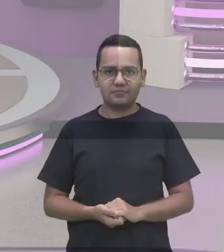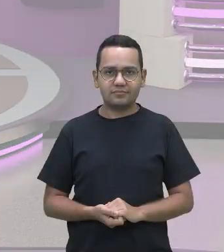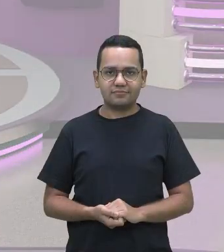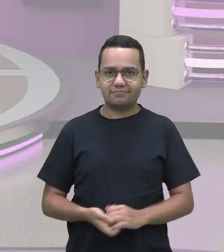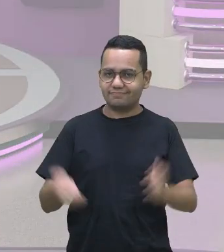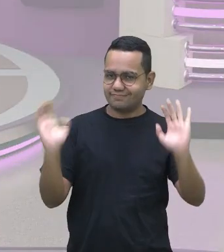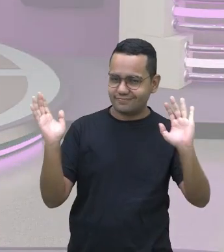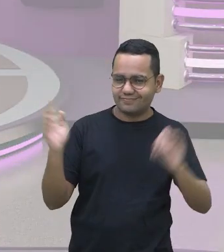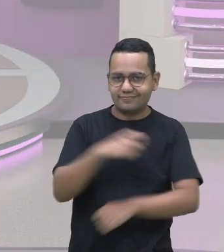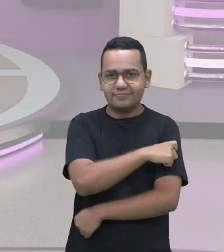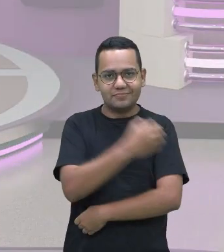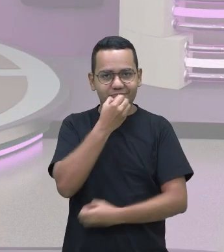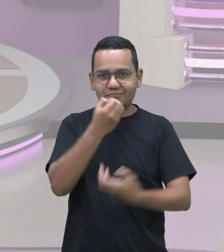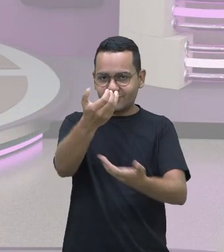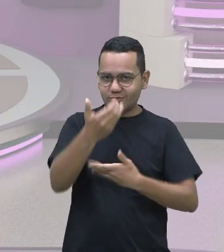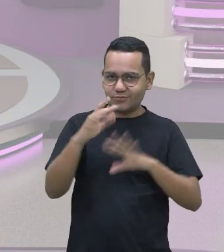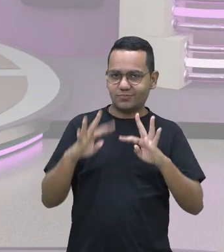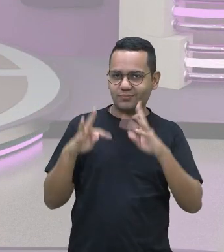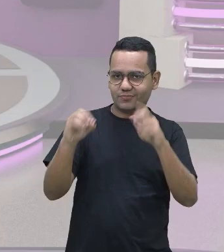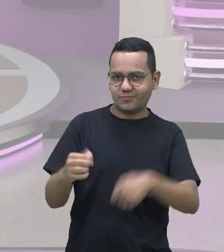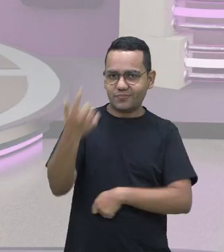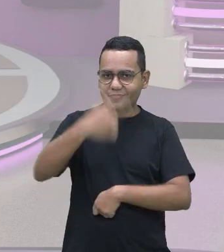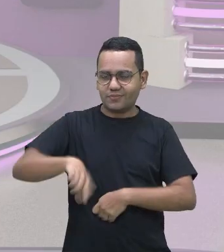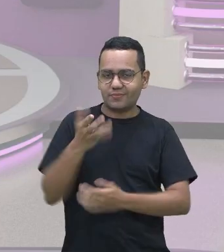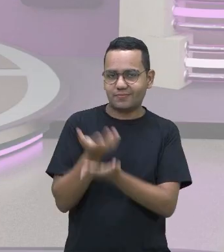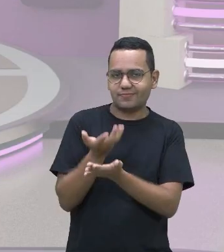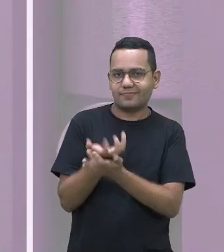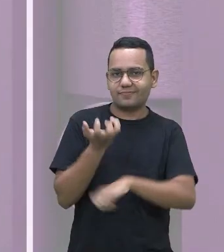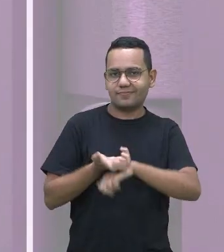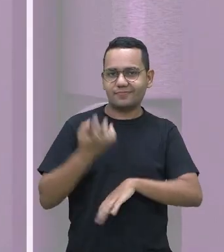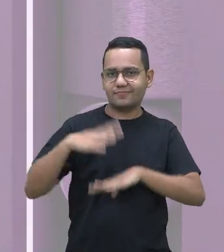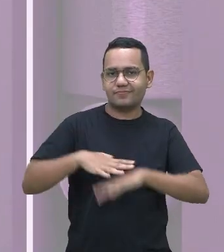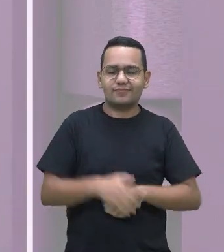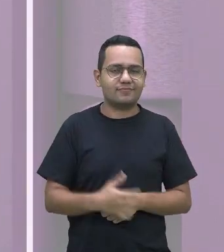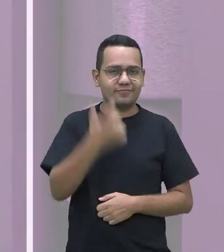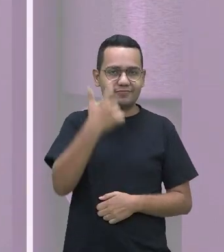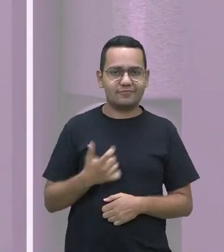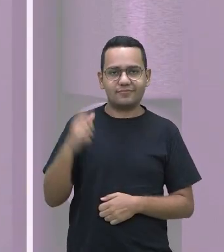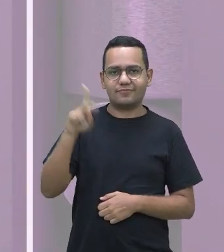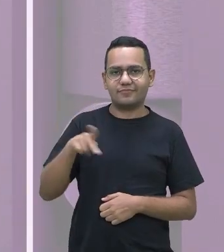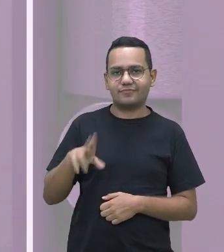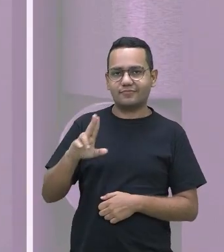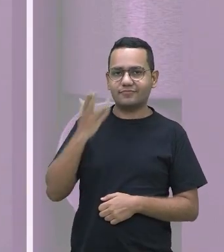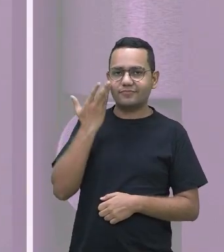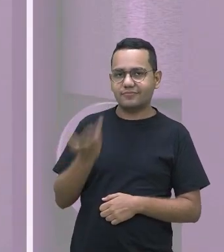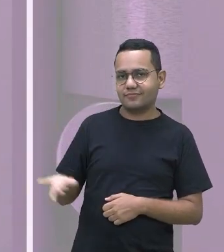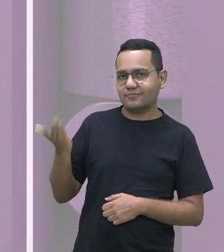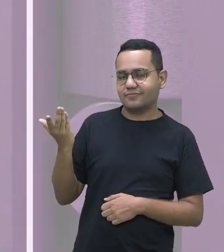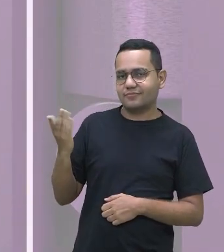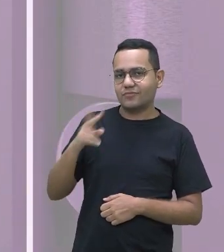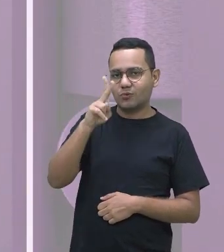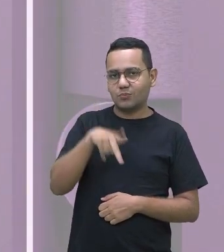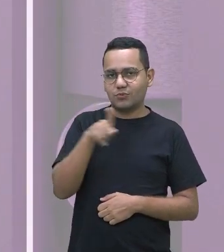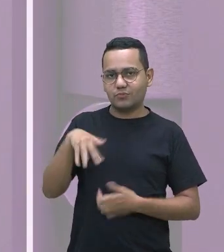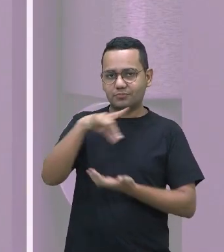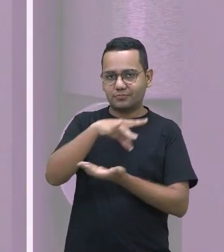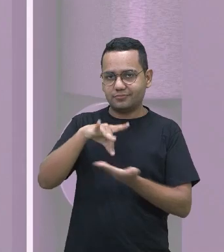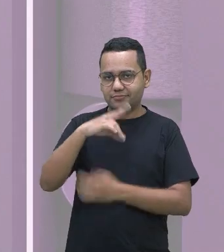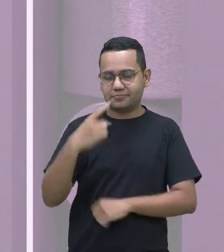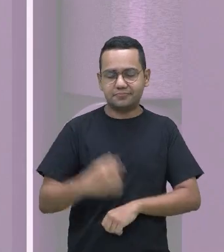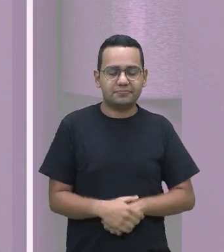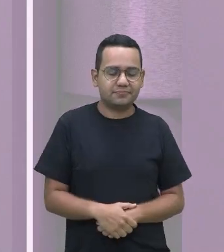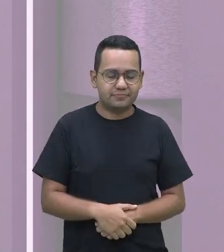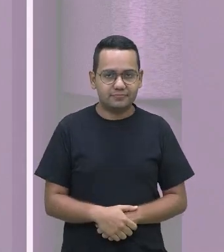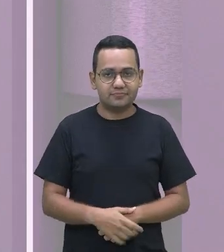Olá, queridos, sejam bem-vindos a mais uma aula de matemática. Sou a professora Simone Silva, professora de matemática, e